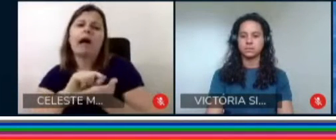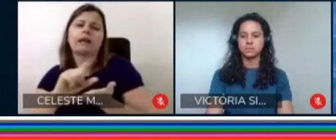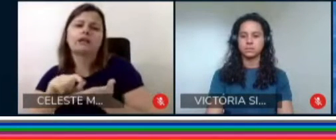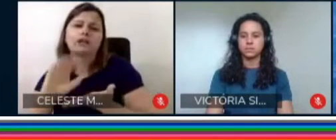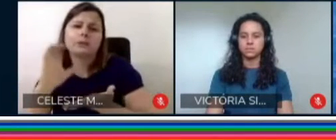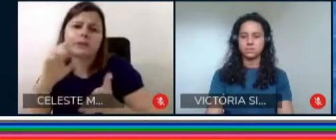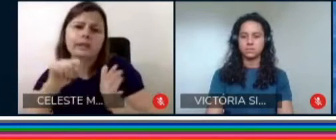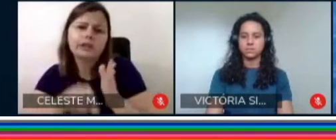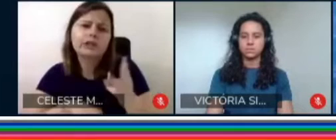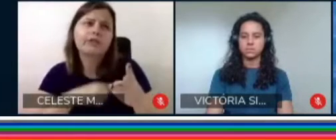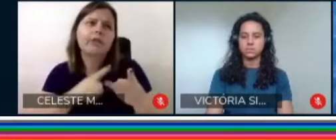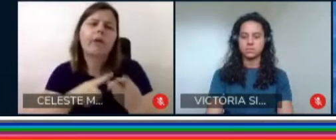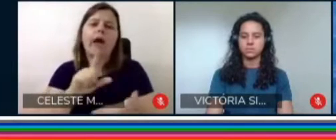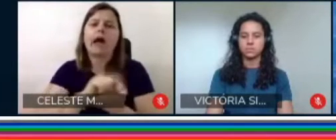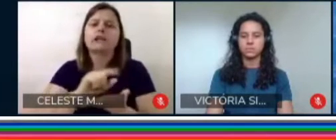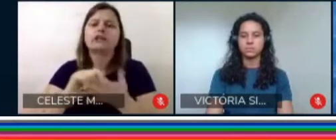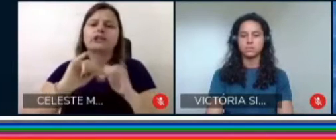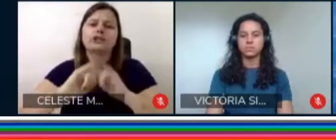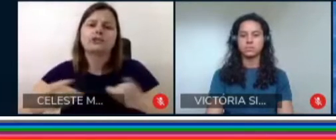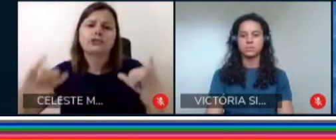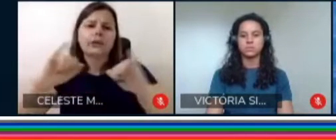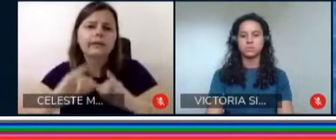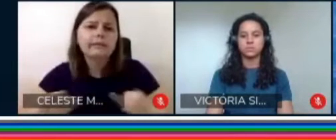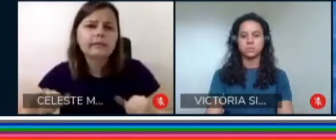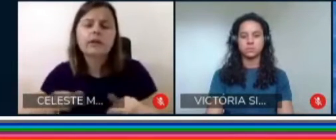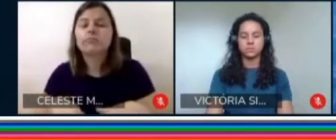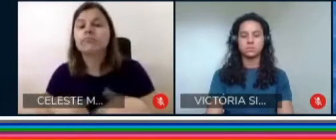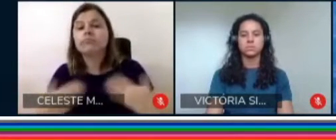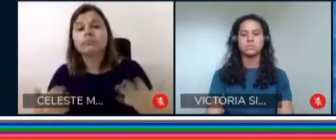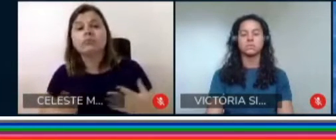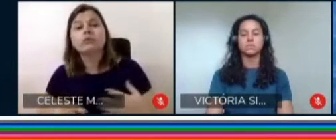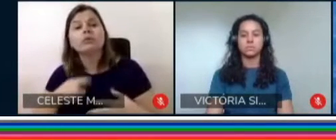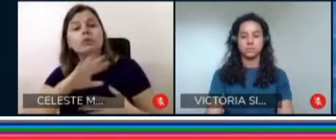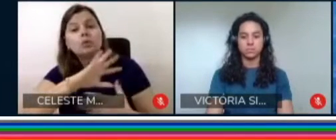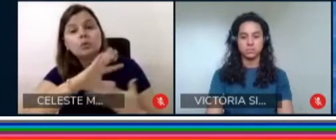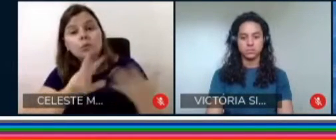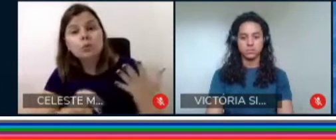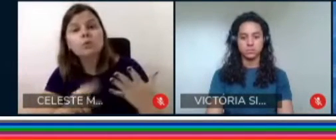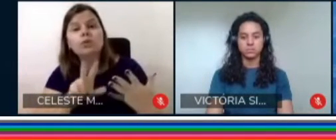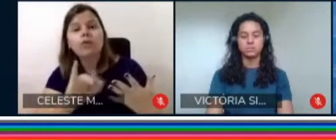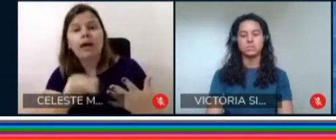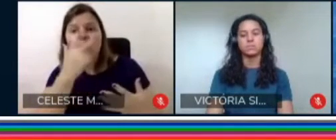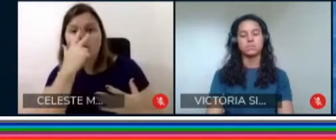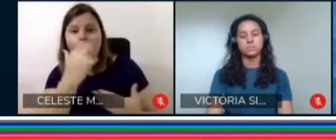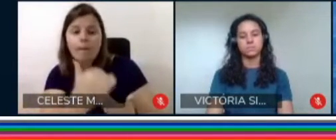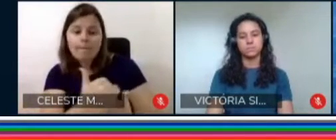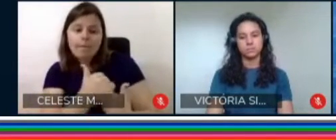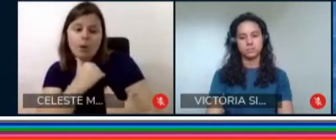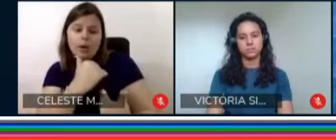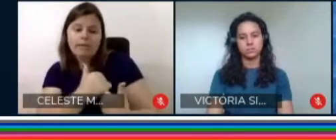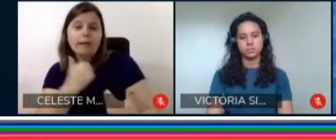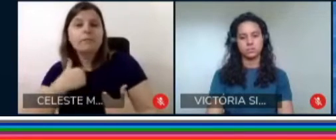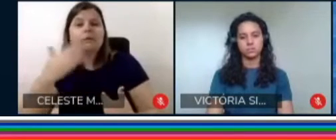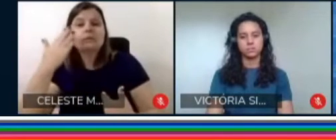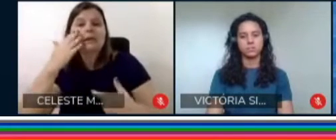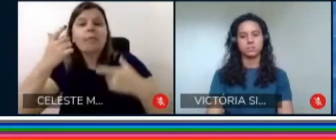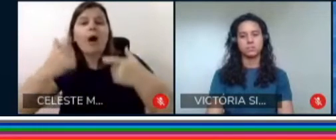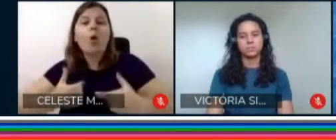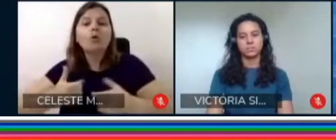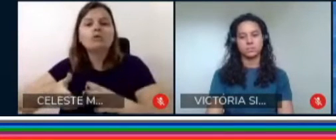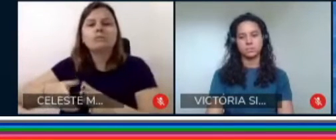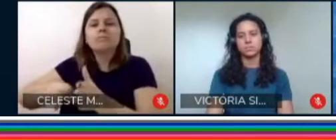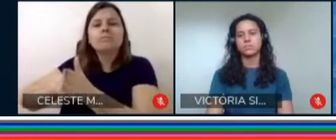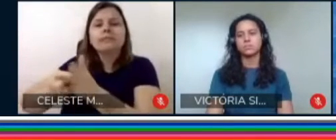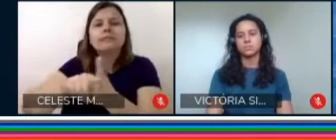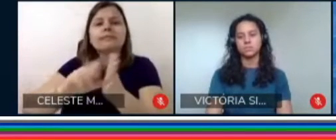artigos de divulgação. Isso tudo vai determinar onde eu vou pesquisar. Existem bases de dados que são só de livros,